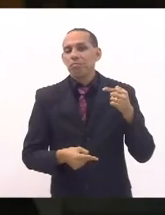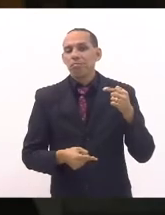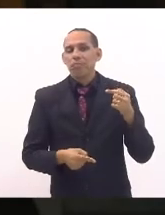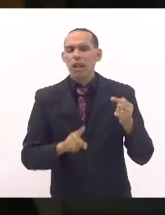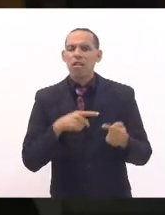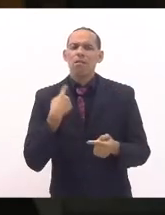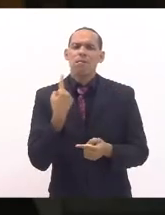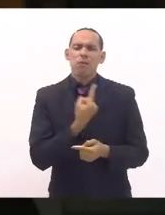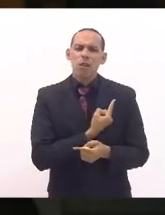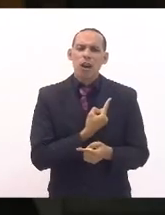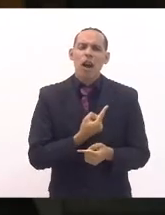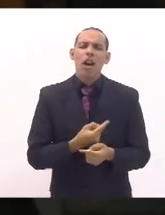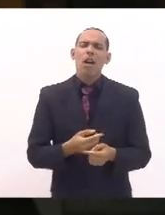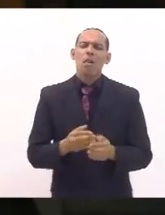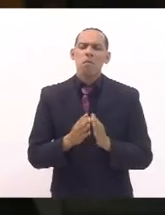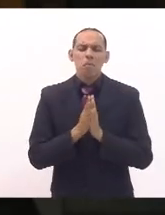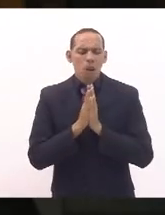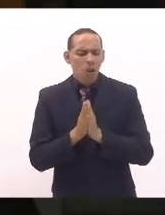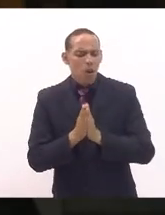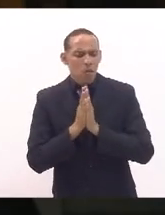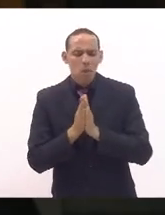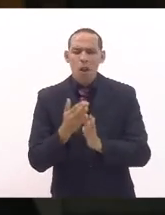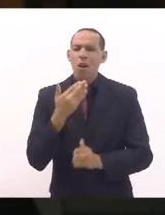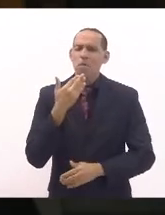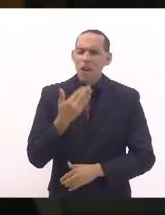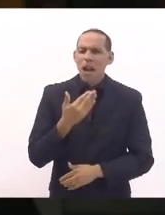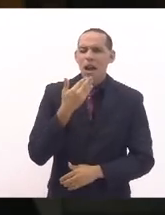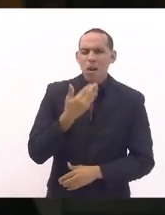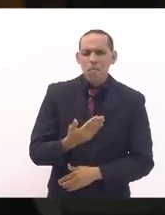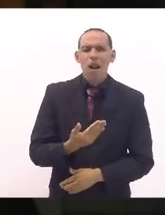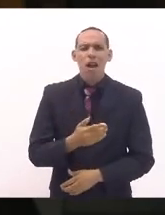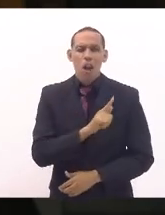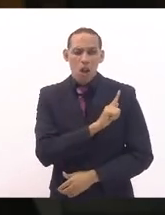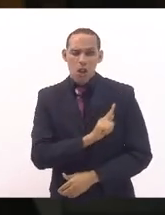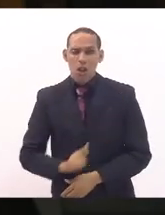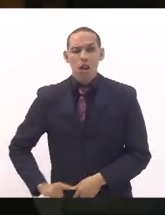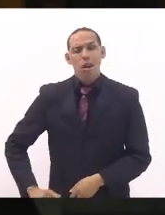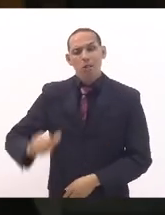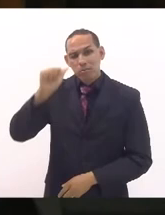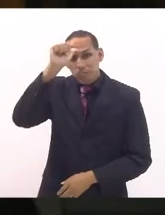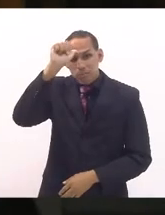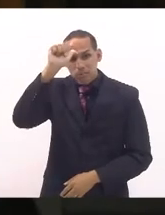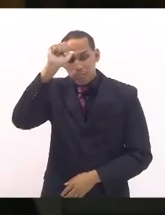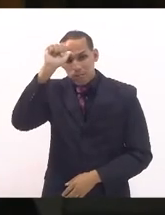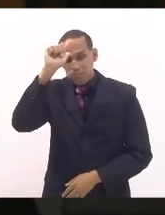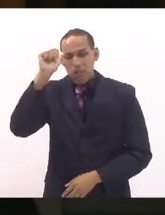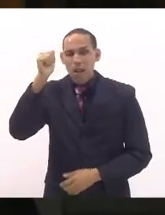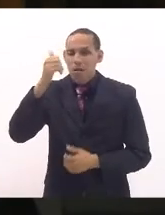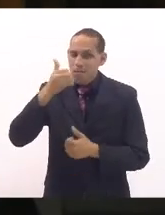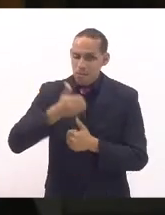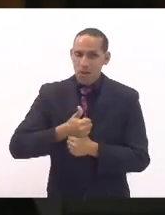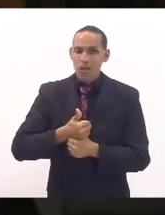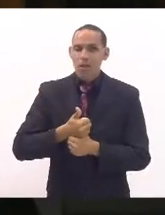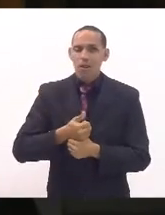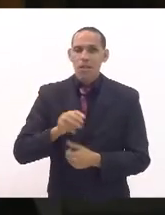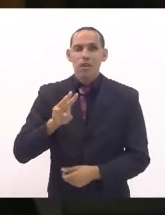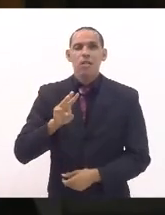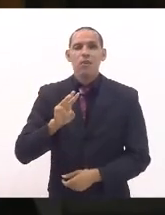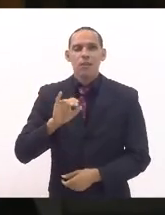Fizemos diversos apelos ao governador Cláudio Castro, que substituiu